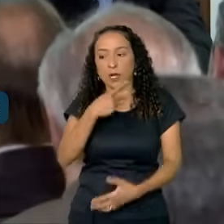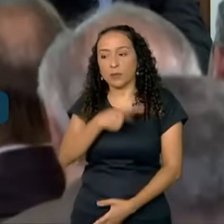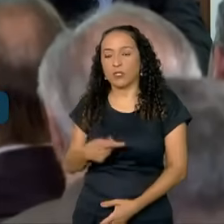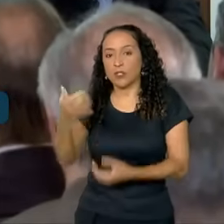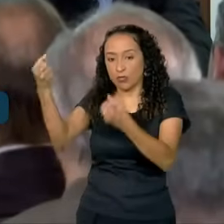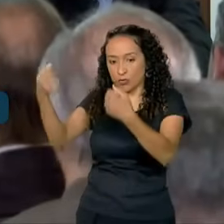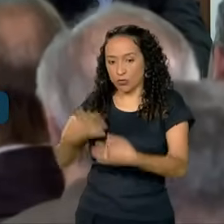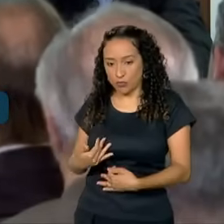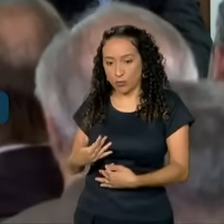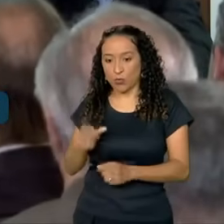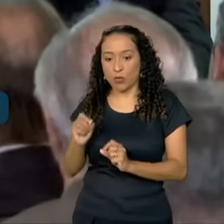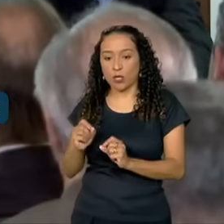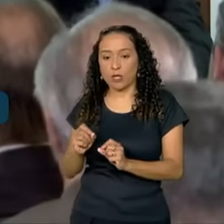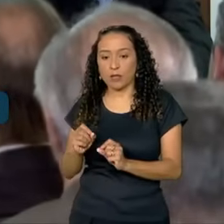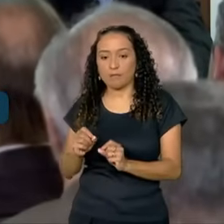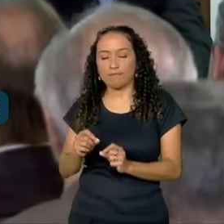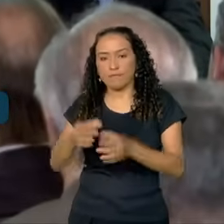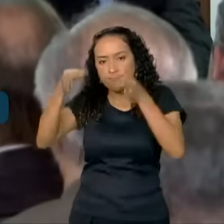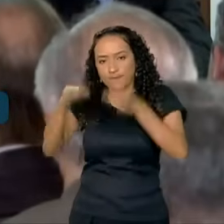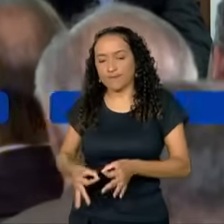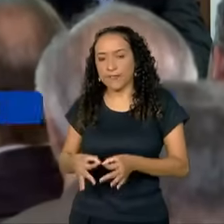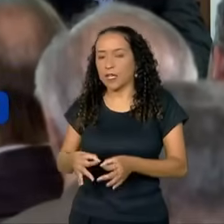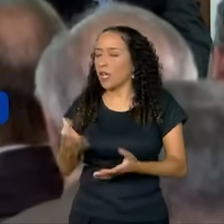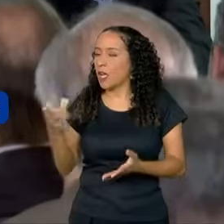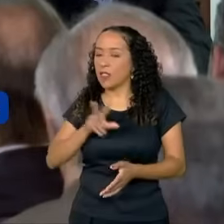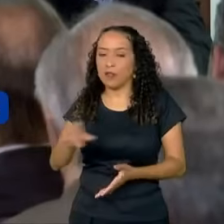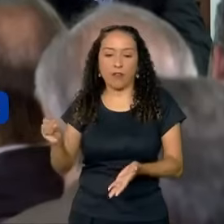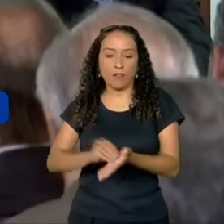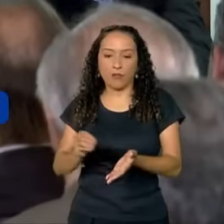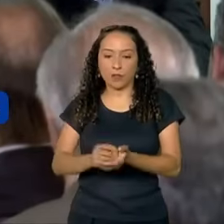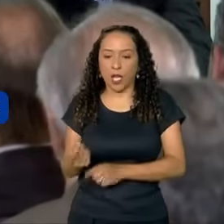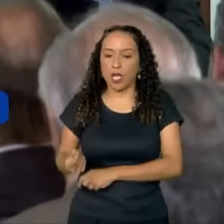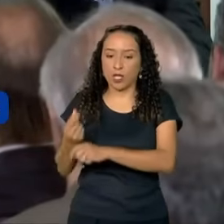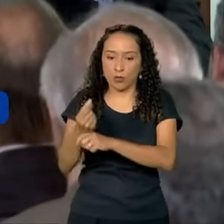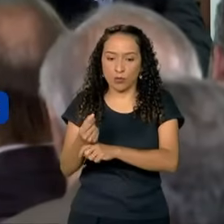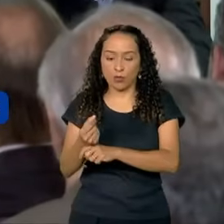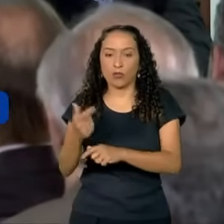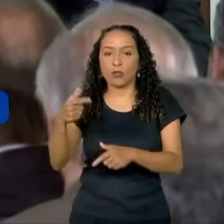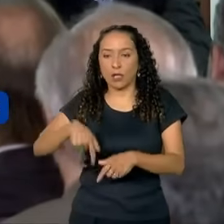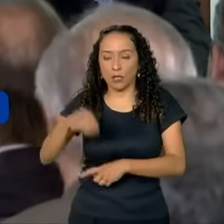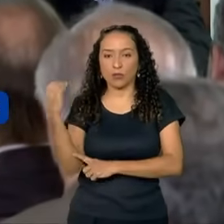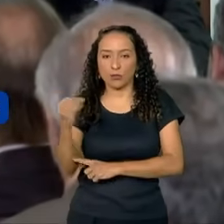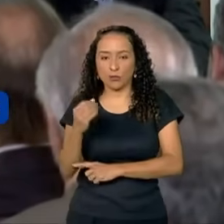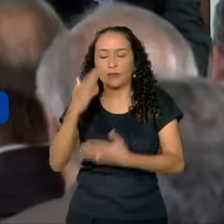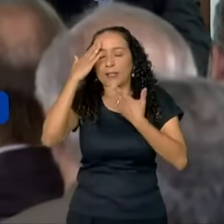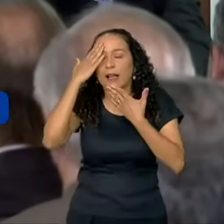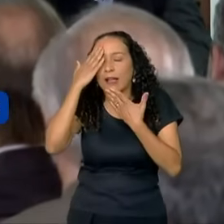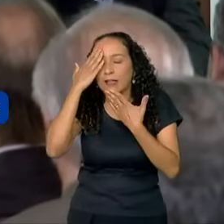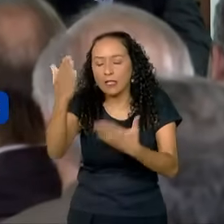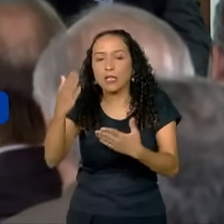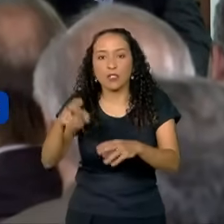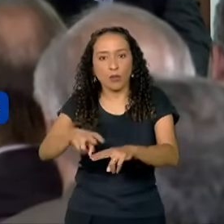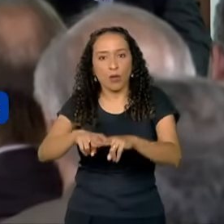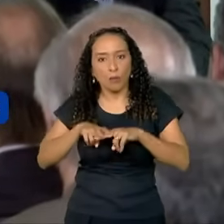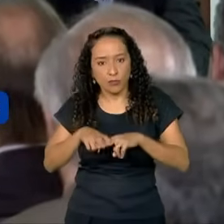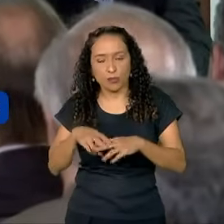muita firmeza que não faltaram recursos. Não faltaram recursos para o Rio Grande do Sul. Muito obrigado por